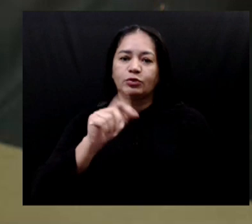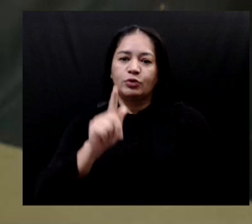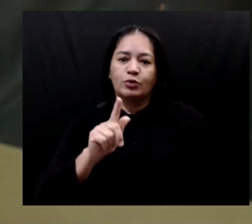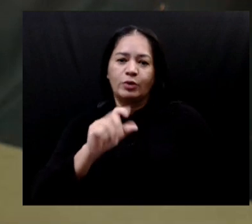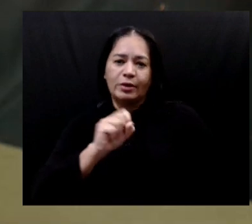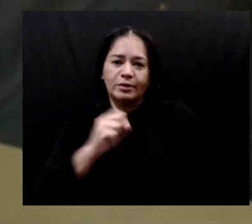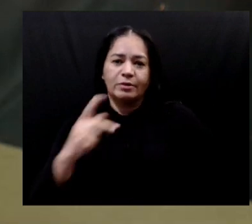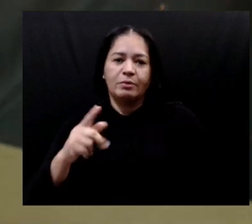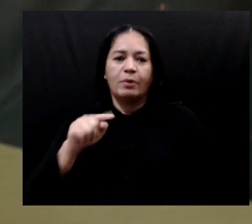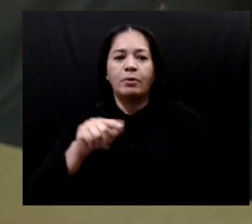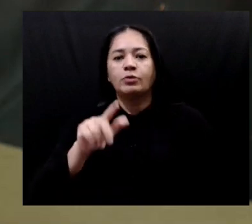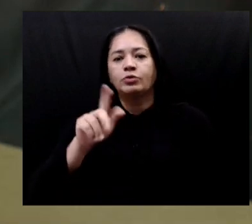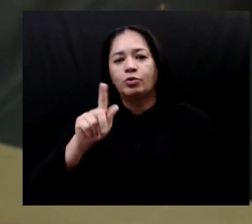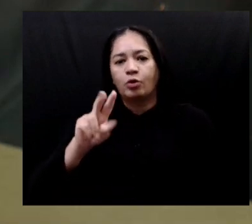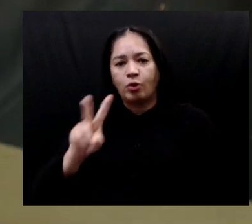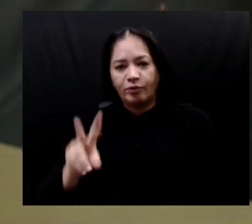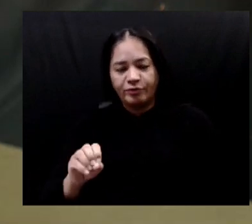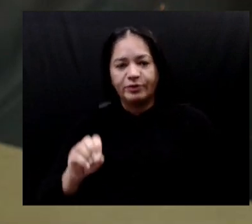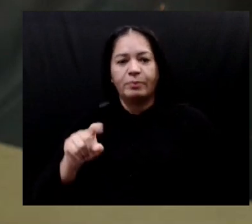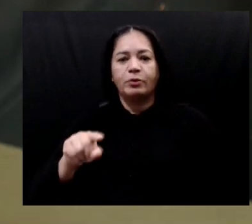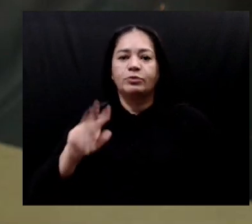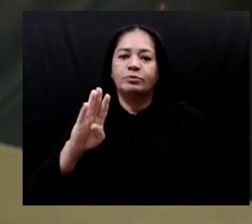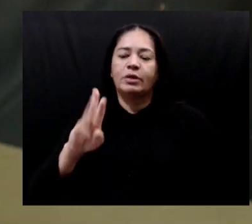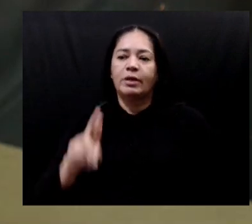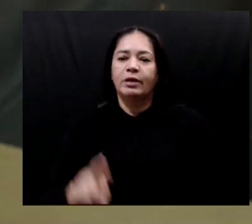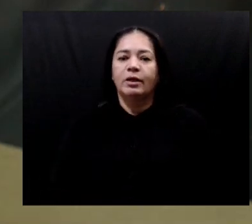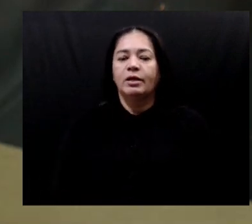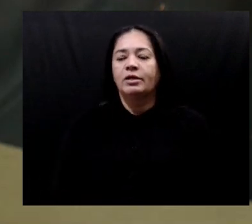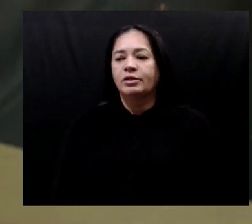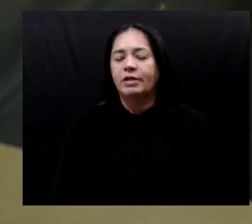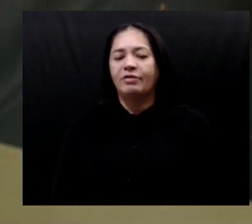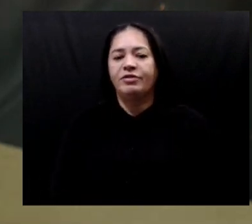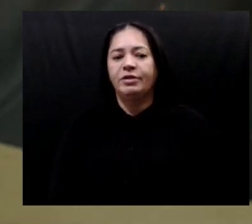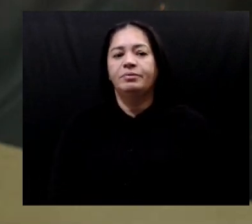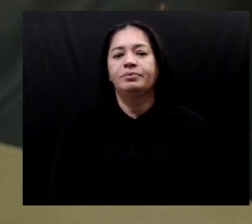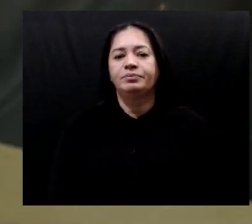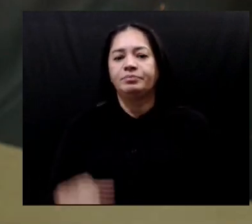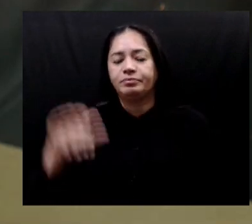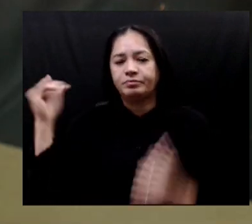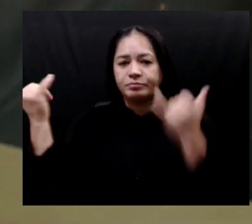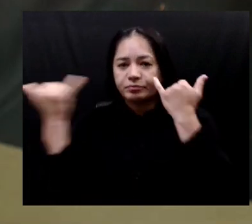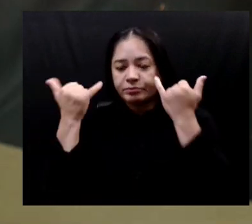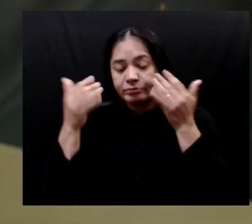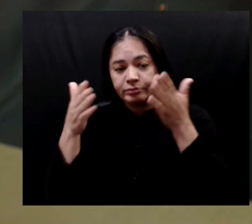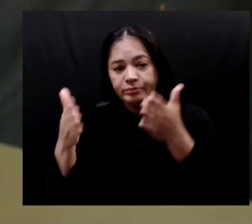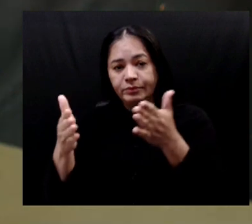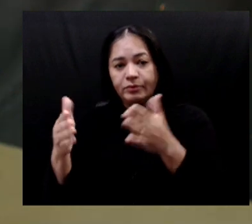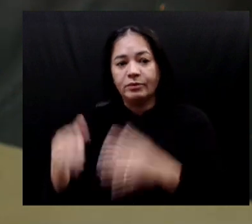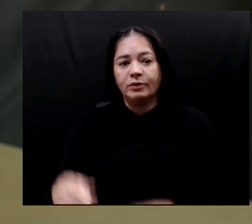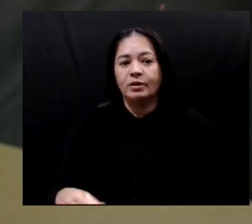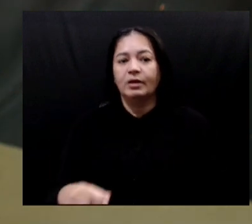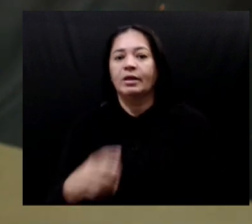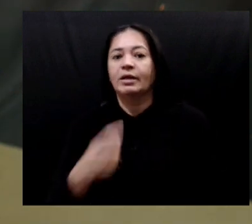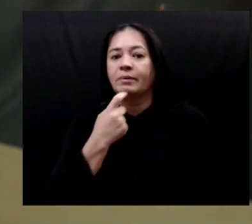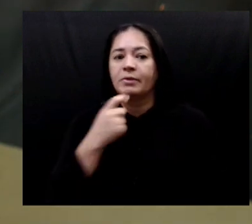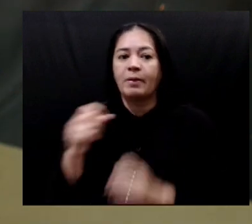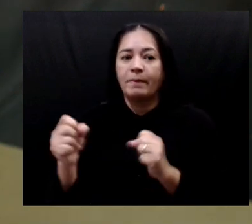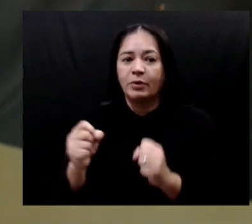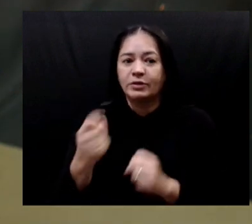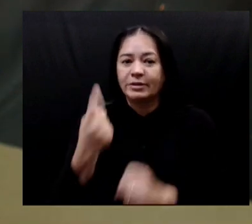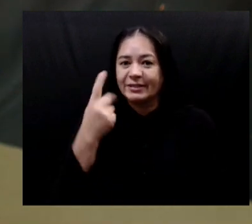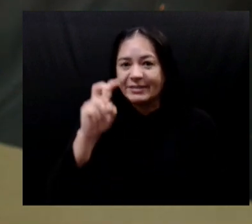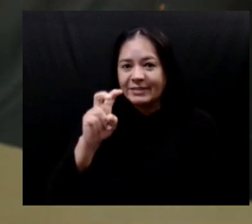vacina.campinas.sp.gov.br. Vamos lá, gente, mais informação chegando. Campinas poderá ter 15 minutos de estacionamento gratuito em clínicas